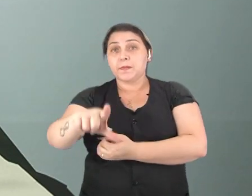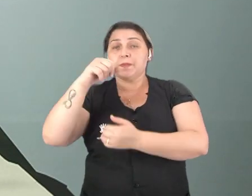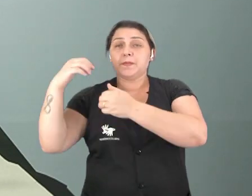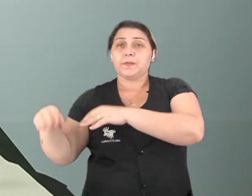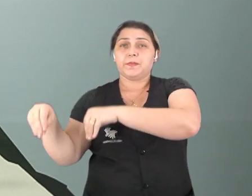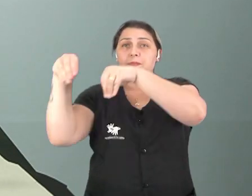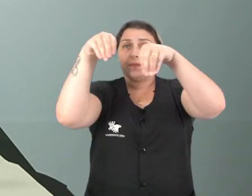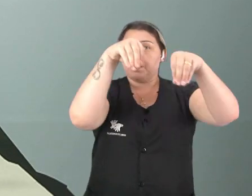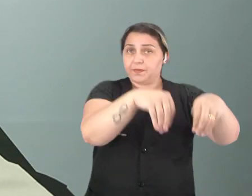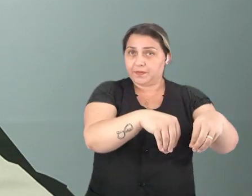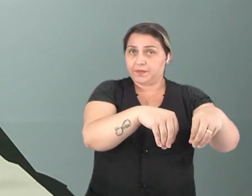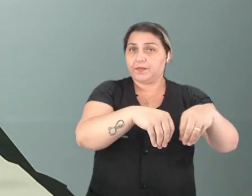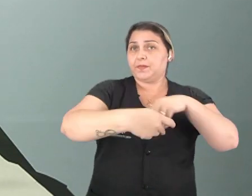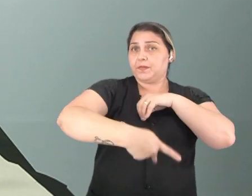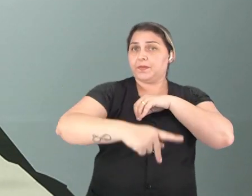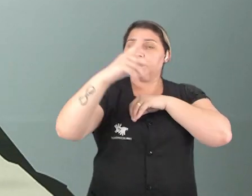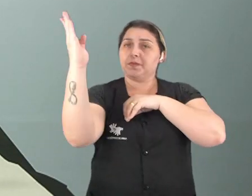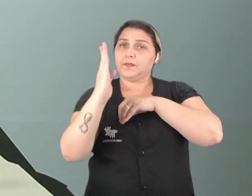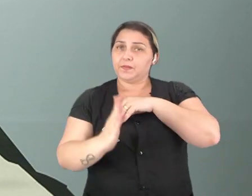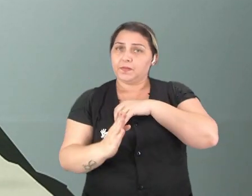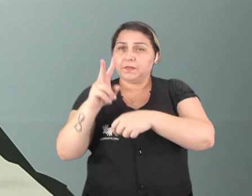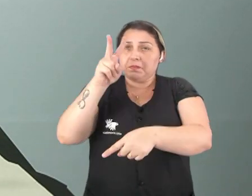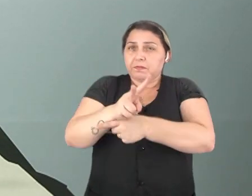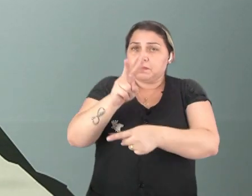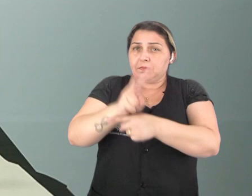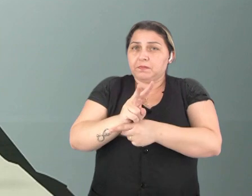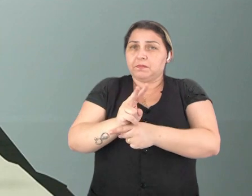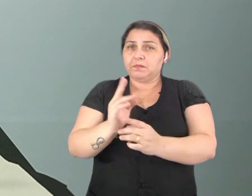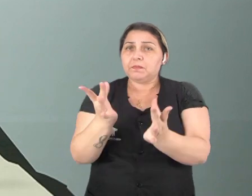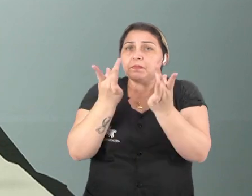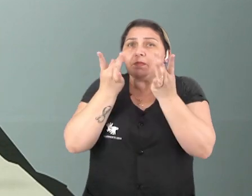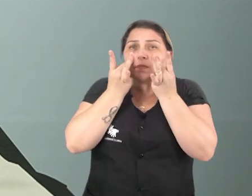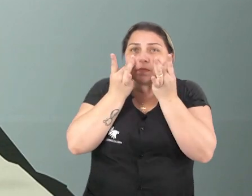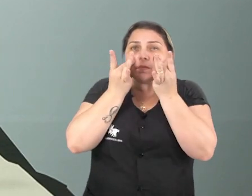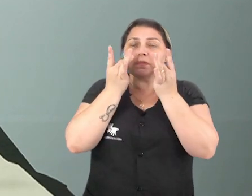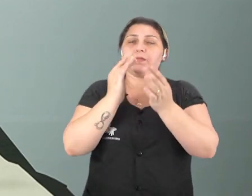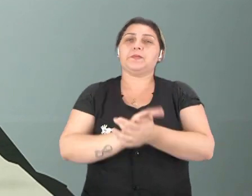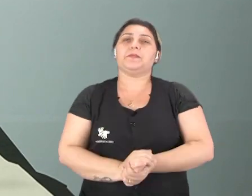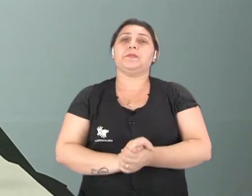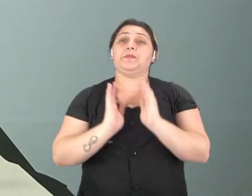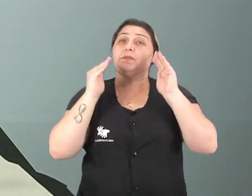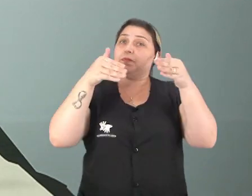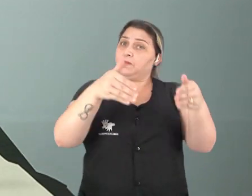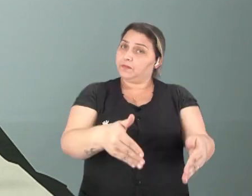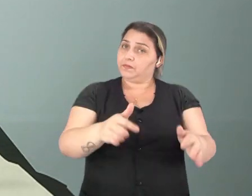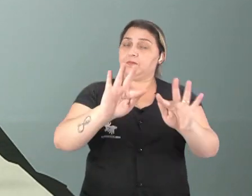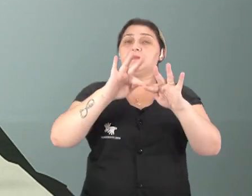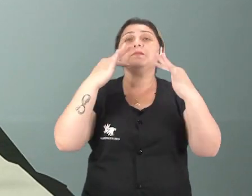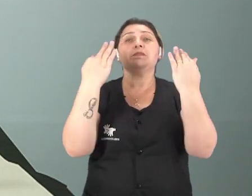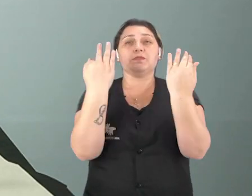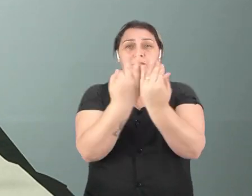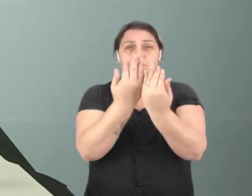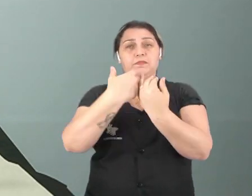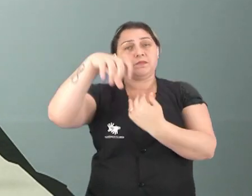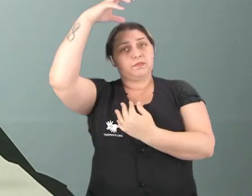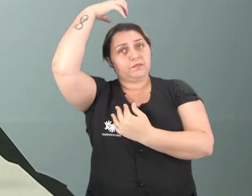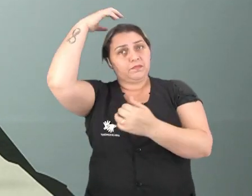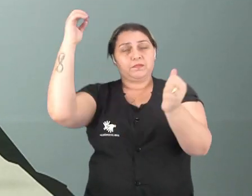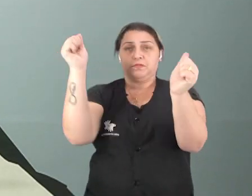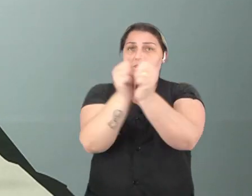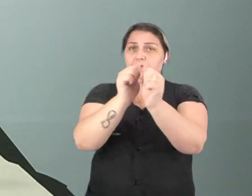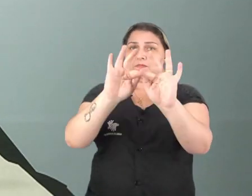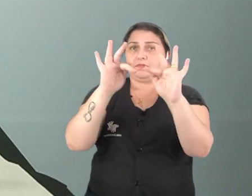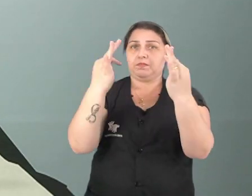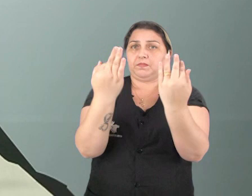tudo bem pertinho, certo? Então, eles vieram toda a corte, né, junto com a